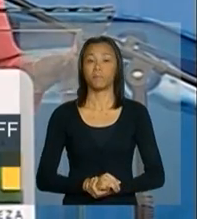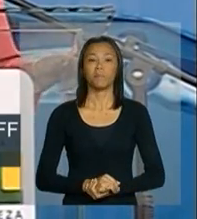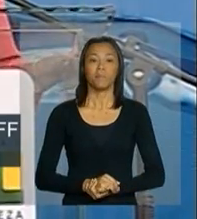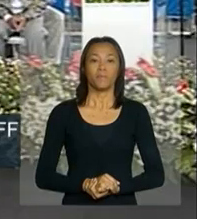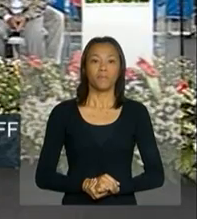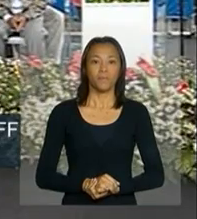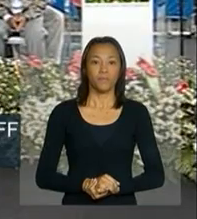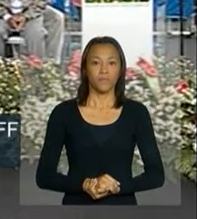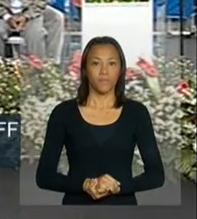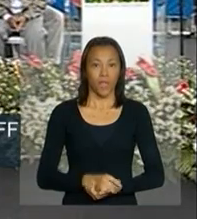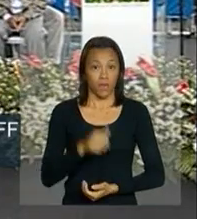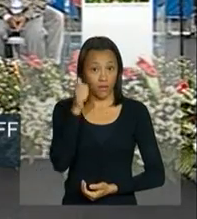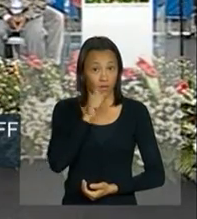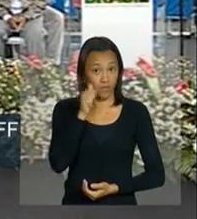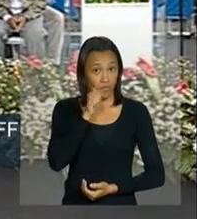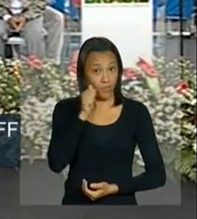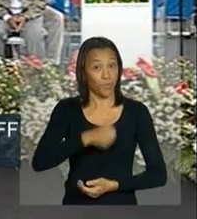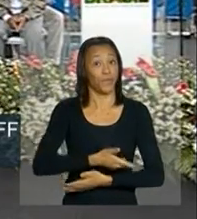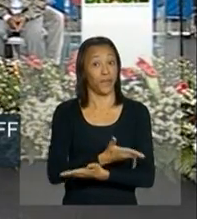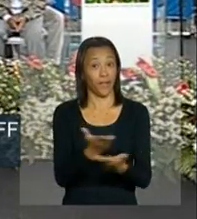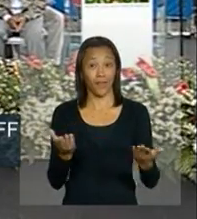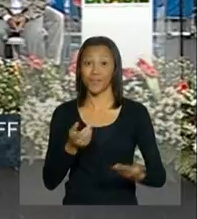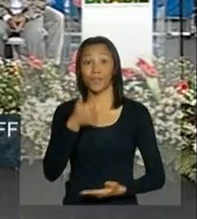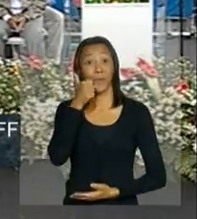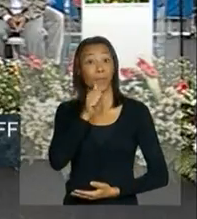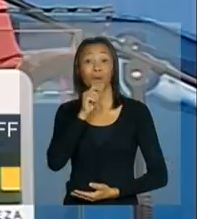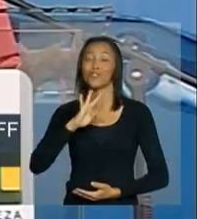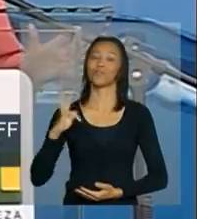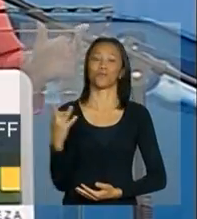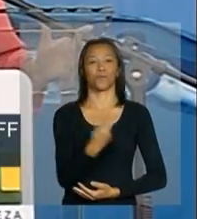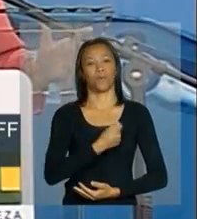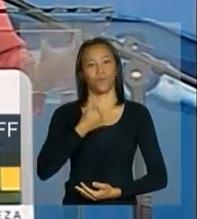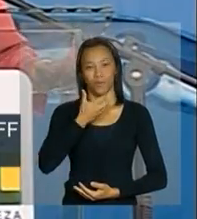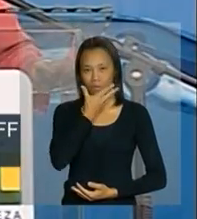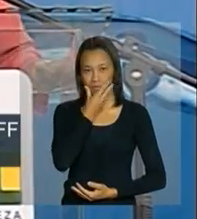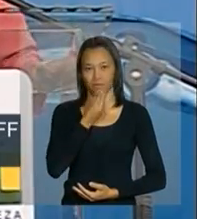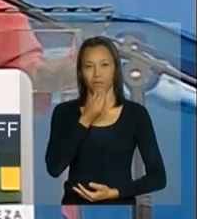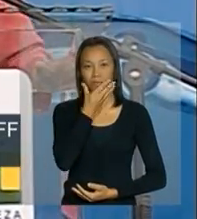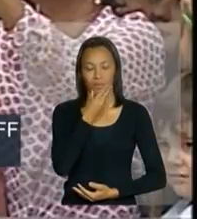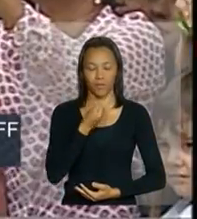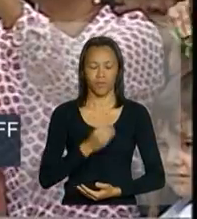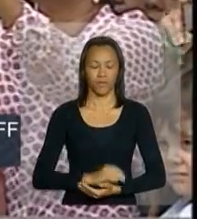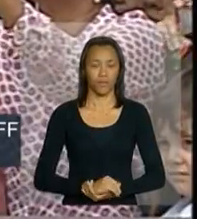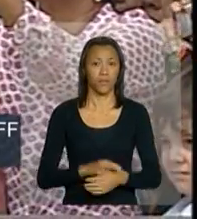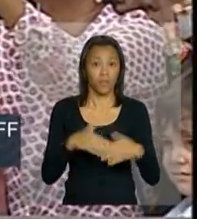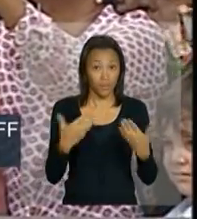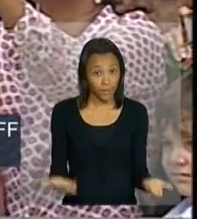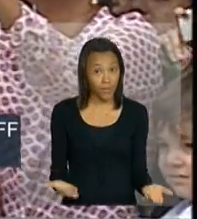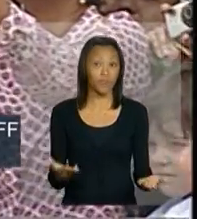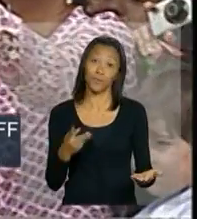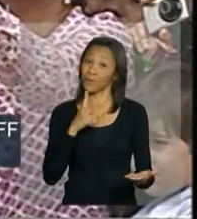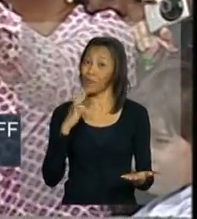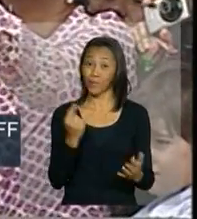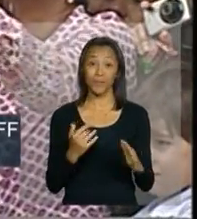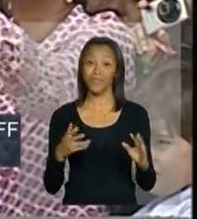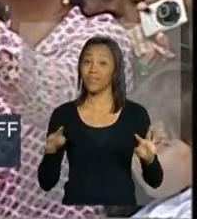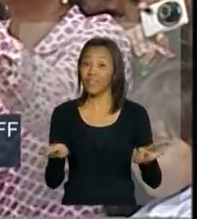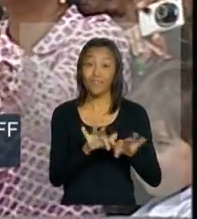Afinal de contas, as mulheres são mães de todos os homens. Então, está todo mundo em